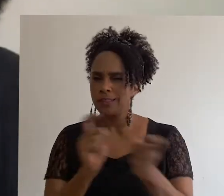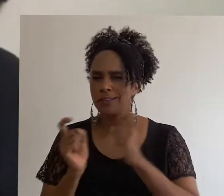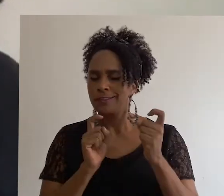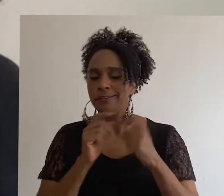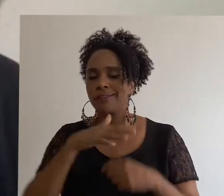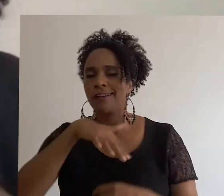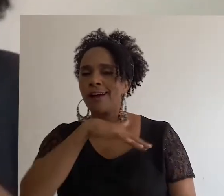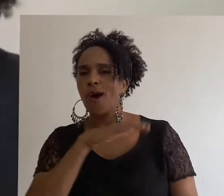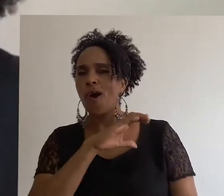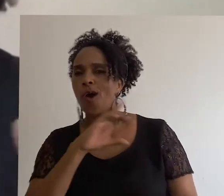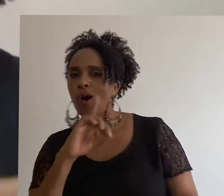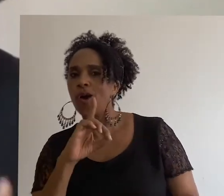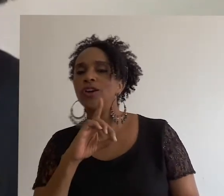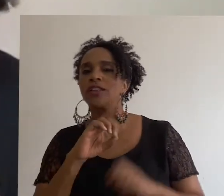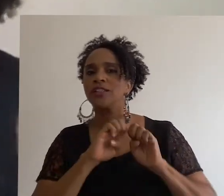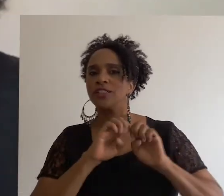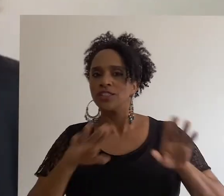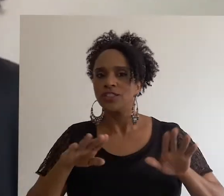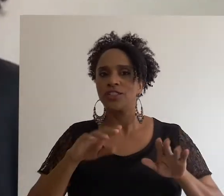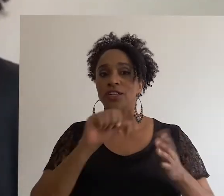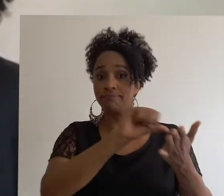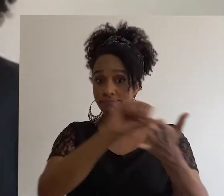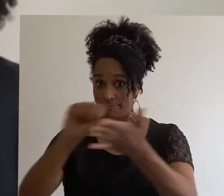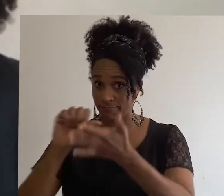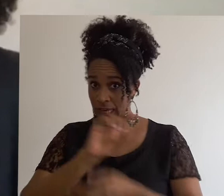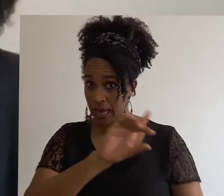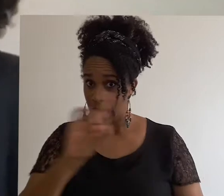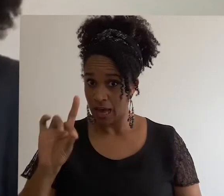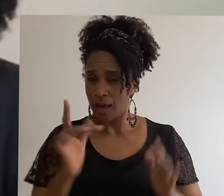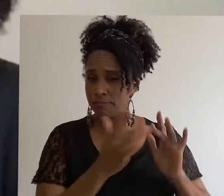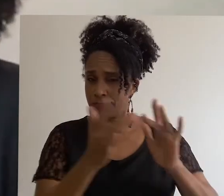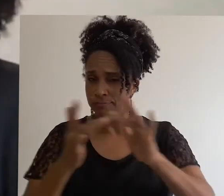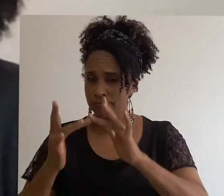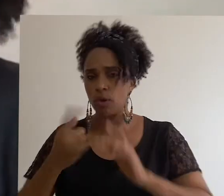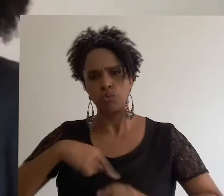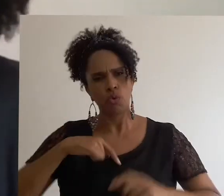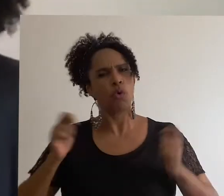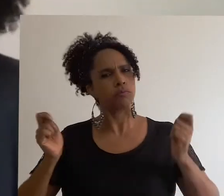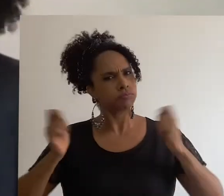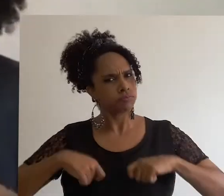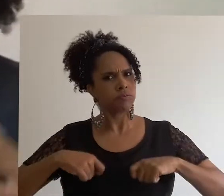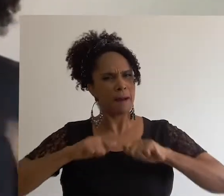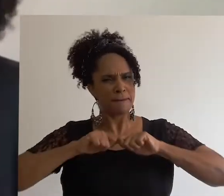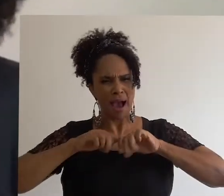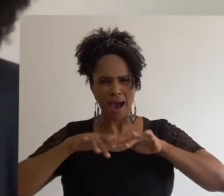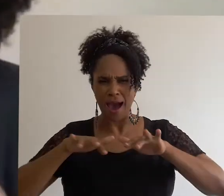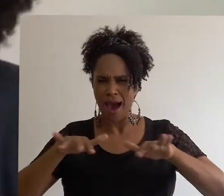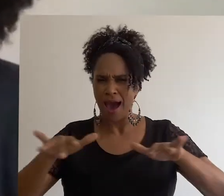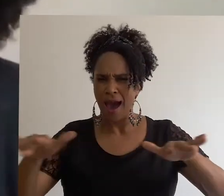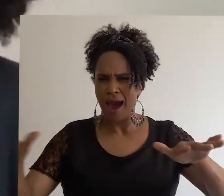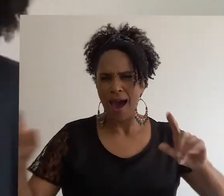com os coordenadores e coordenadoras de extensão dos campi, né? Temos um potencial incrível de alcance